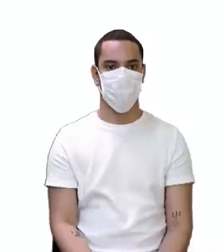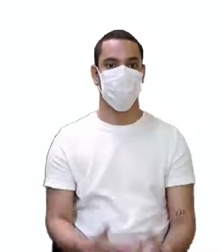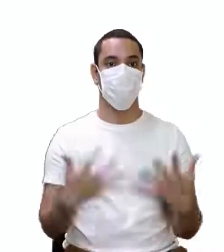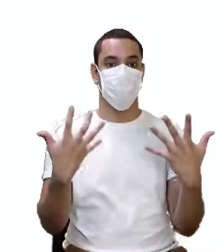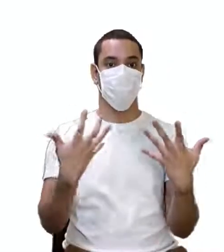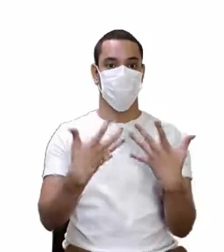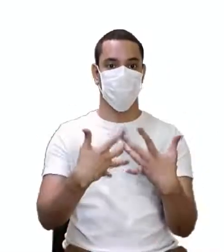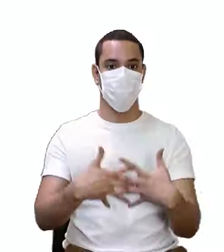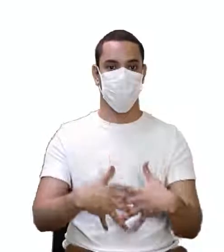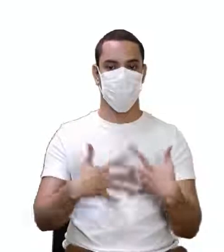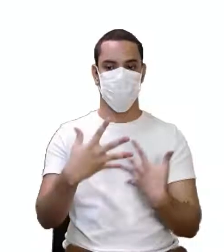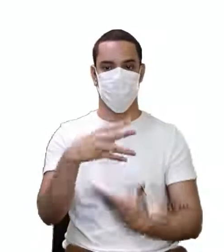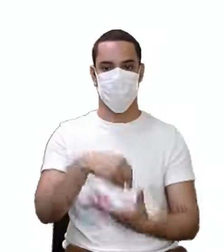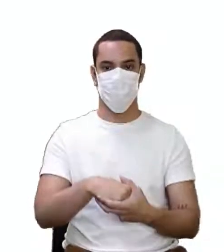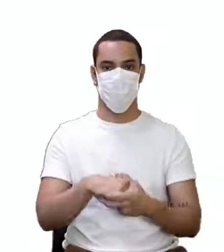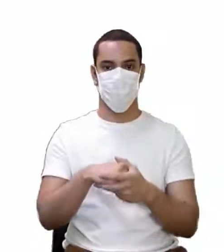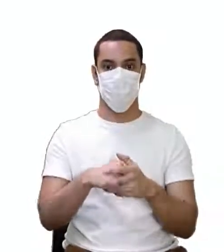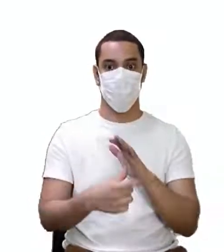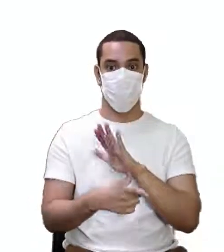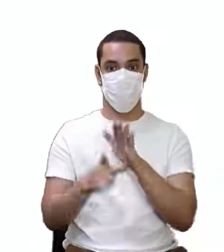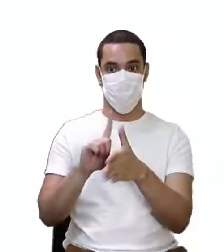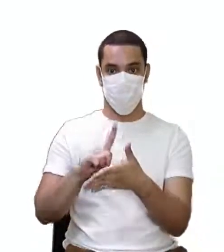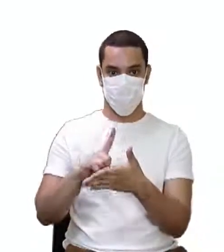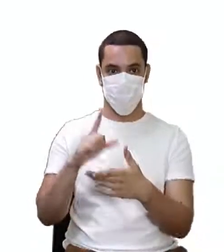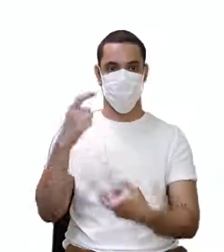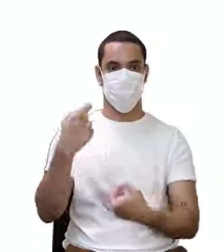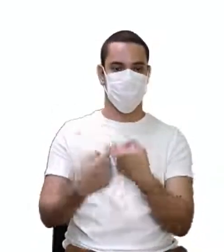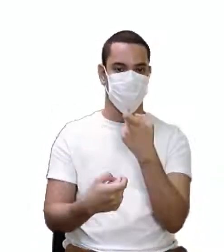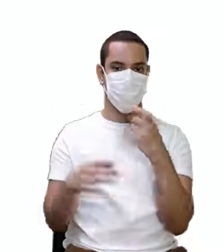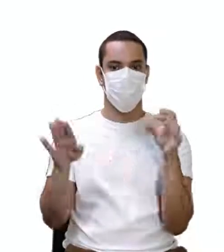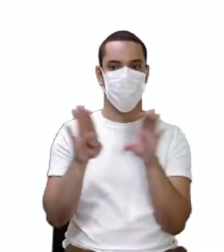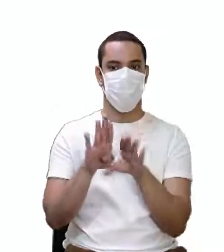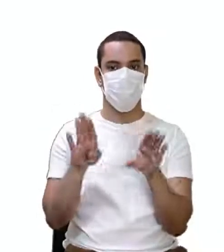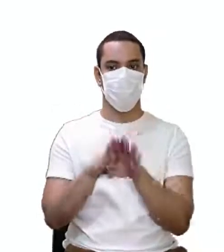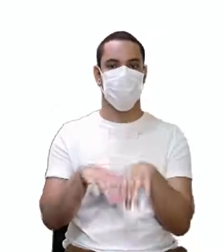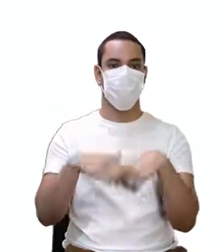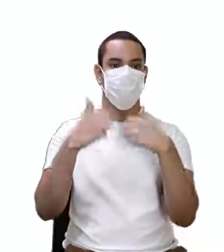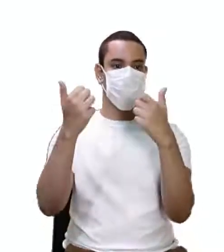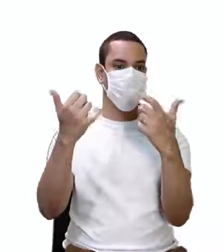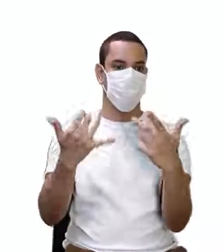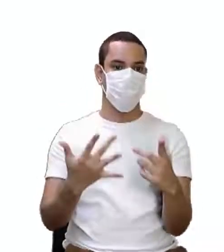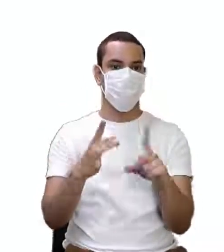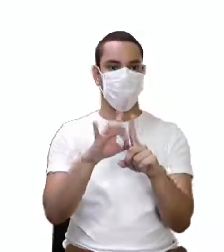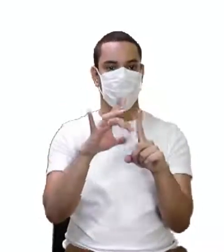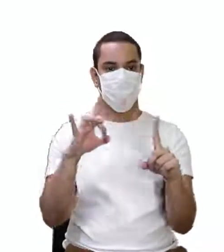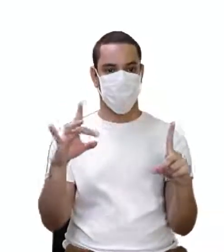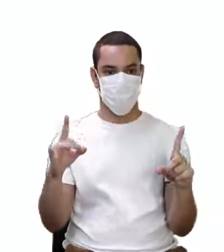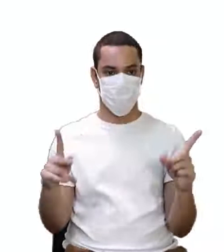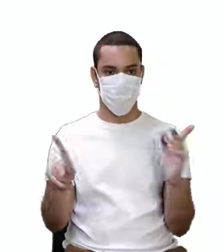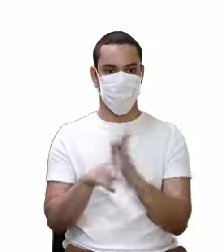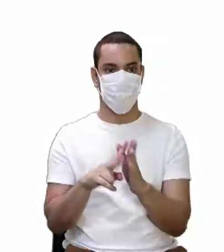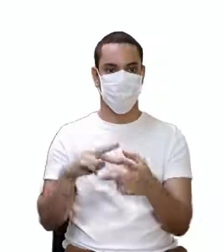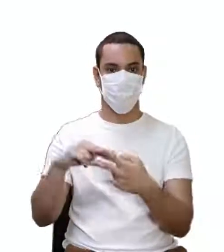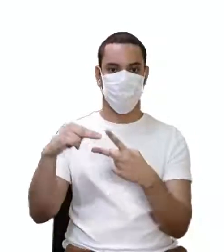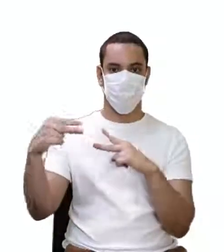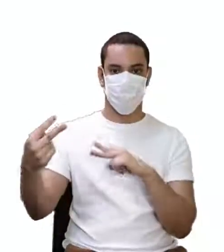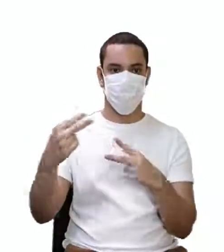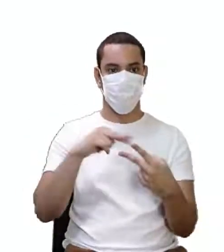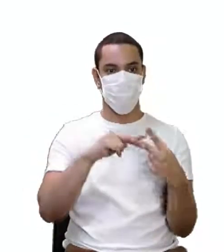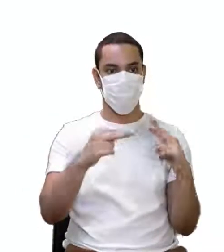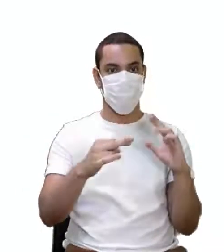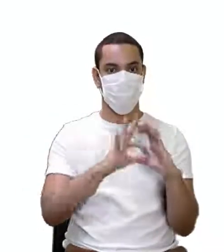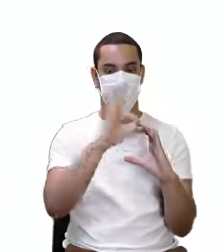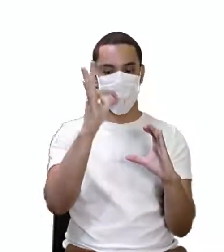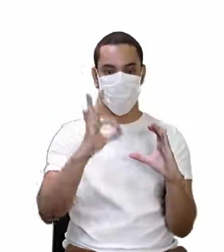Mecanismos isoladores de pré-acasalamento, também designados mecanismos isoladores pré-zigóticos. A gente sabe que é o zigoto,